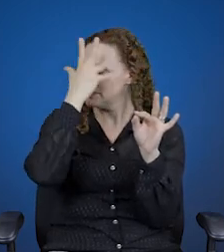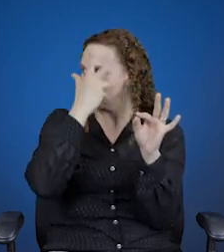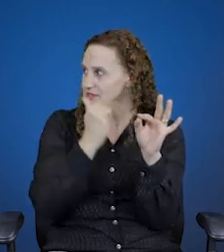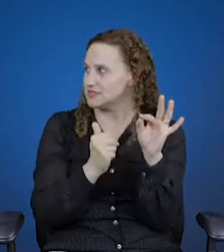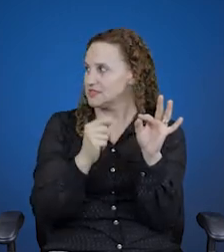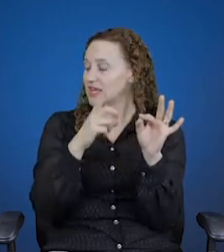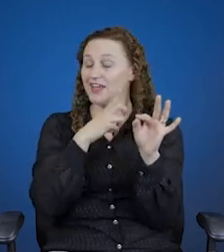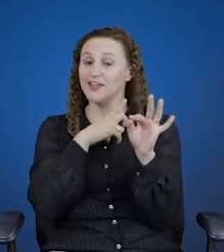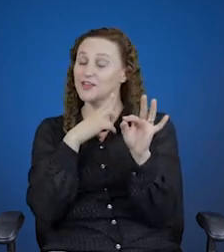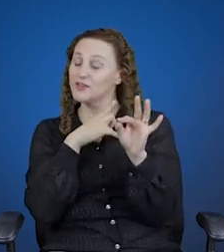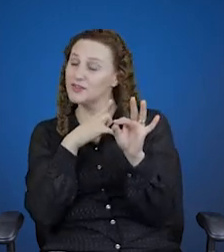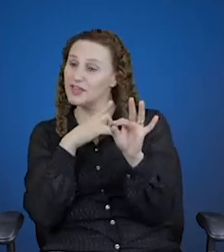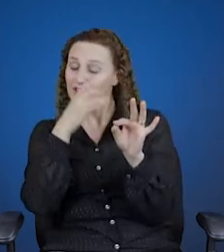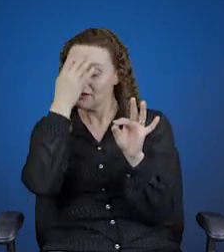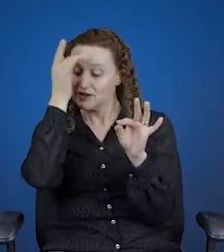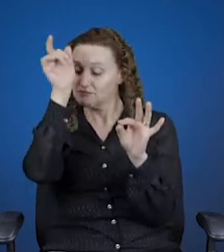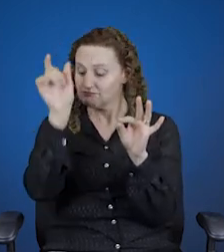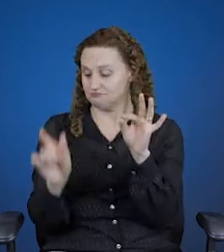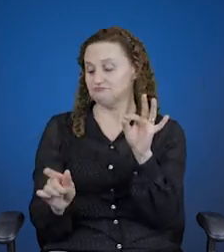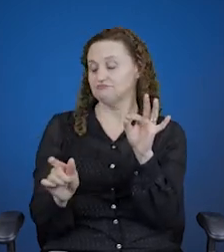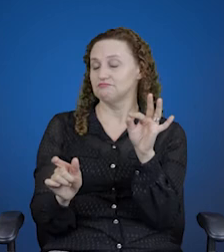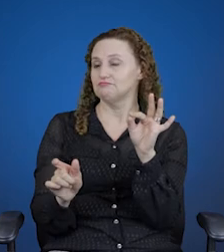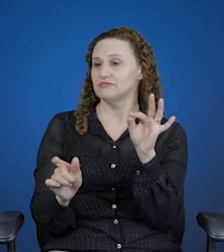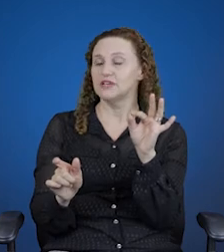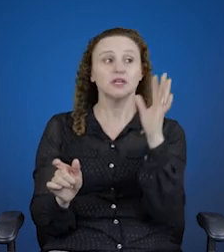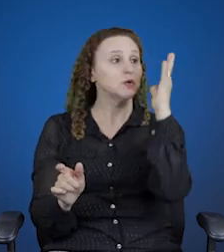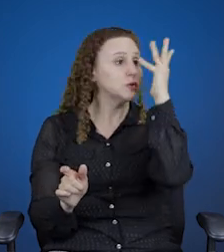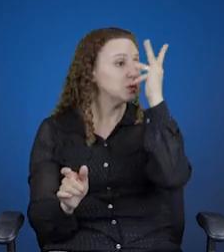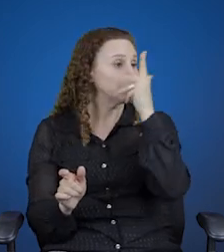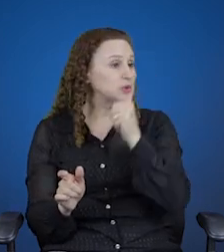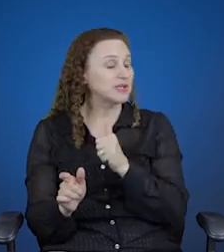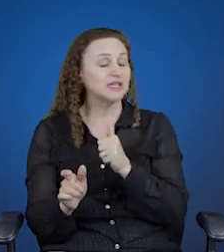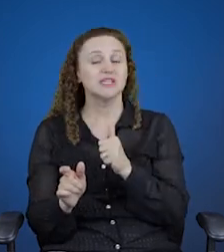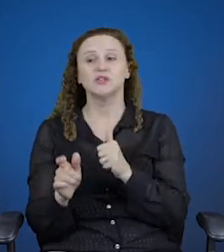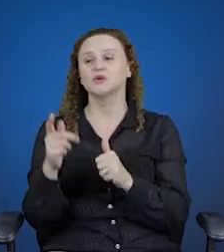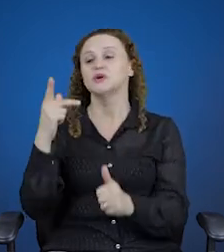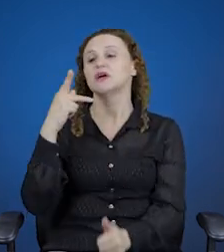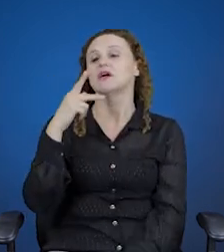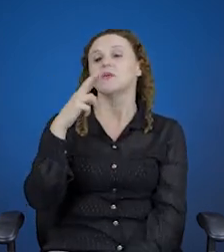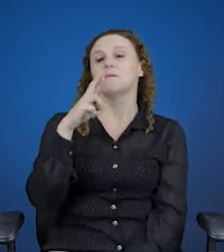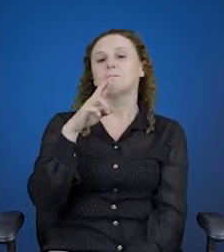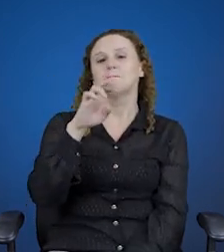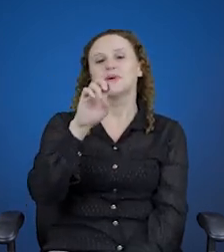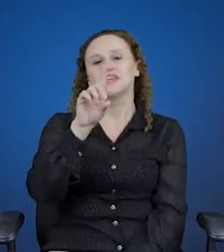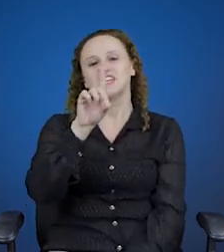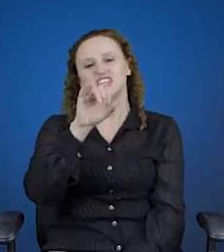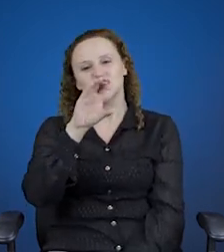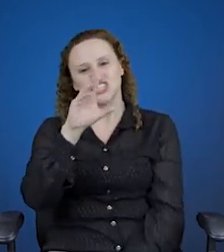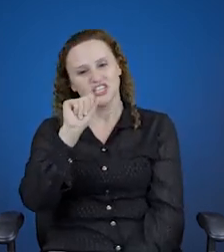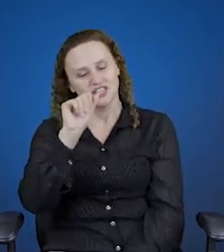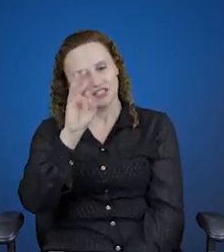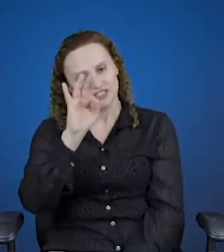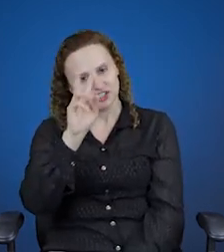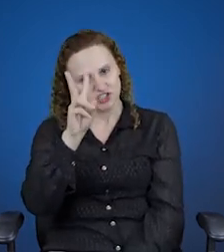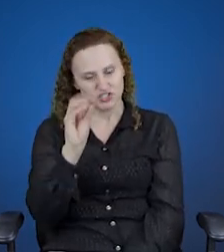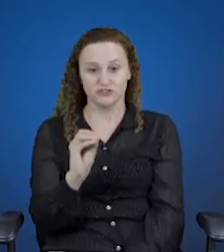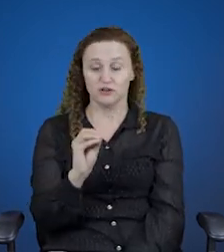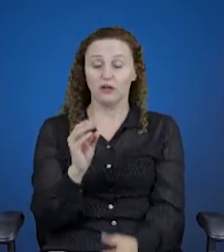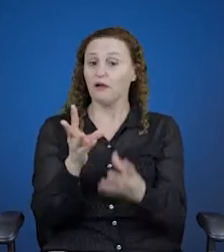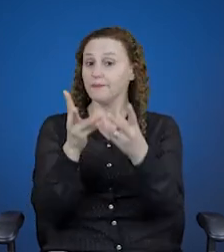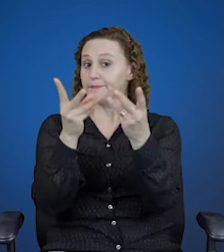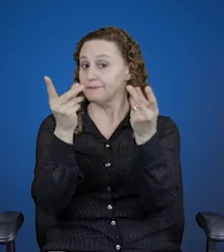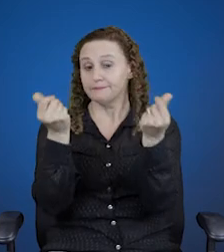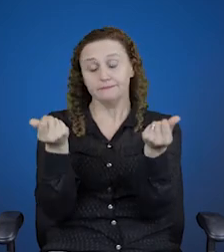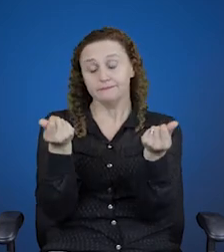o que eu tenho Maria como sujeito e o bonita é o predicativo do sujeito isto é